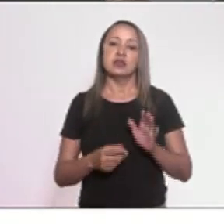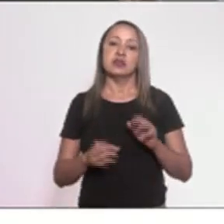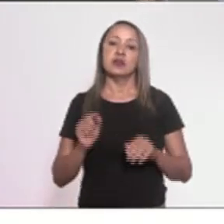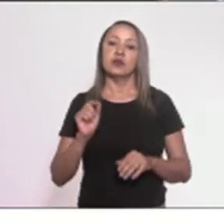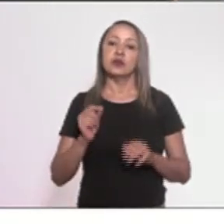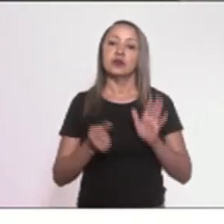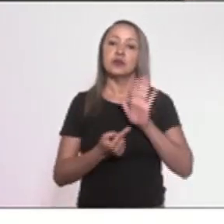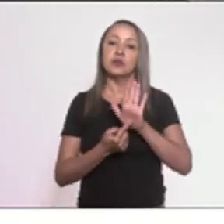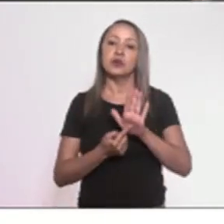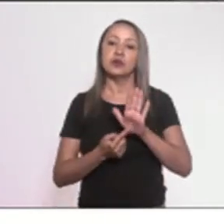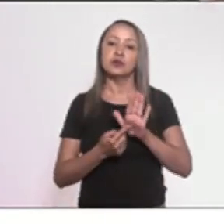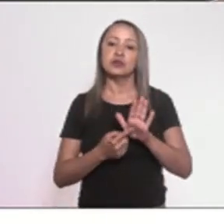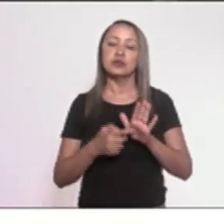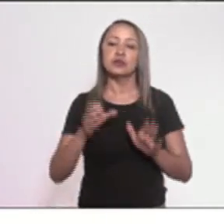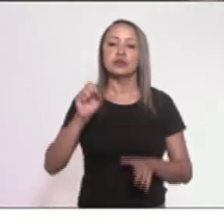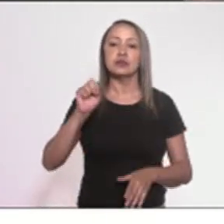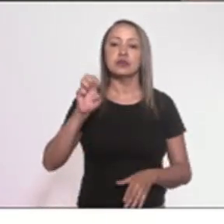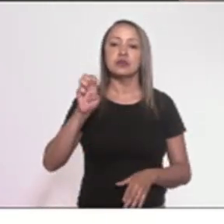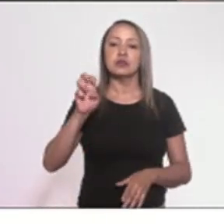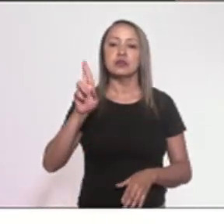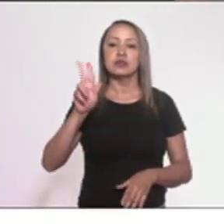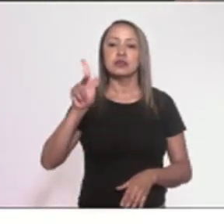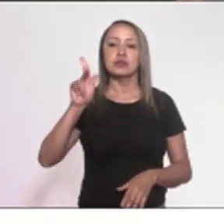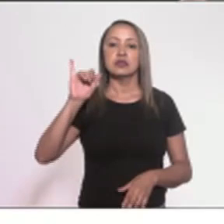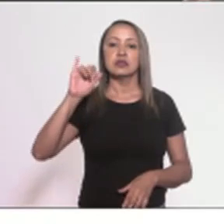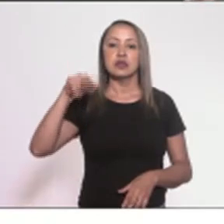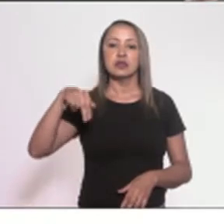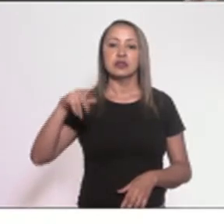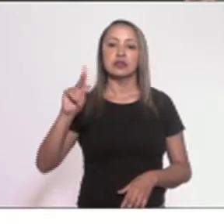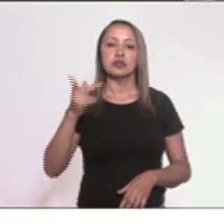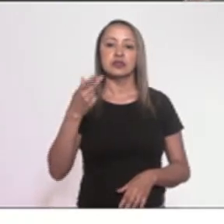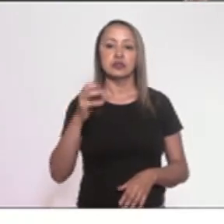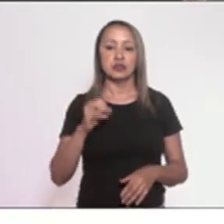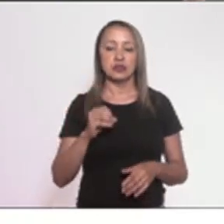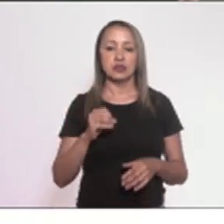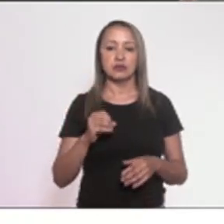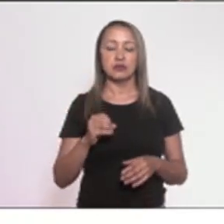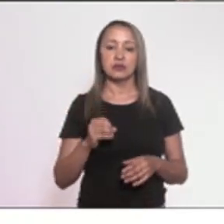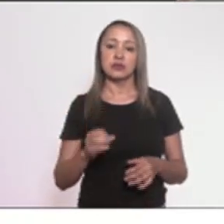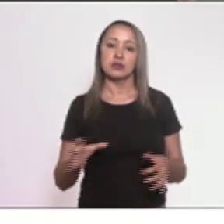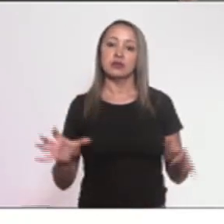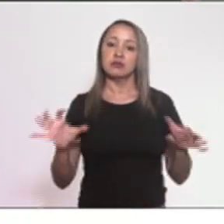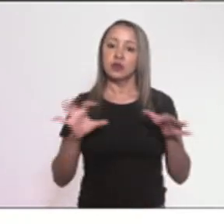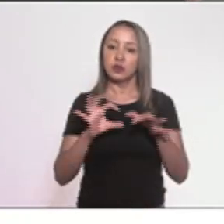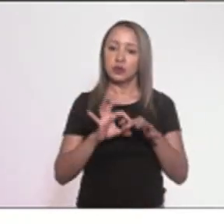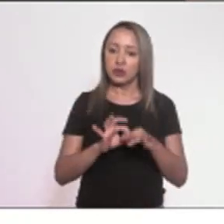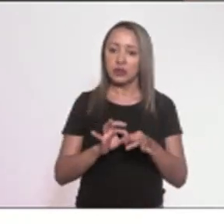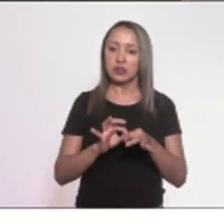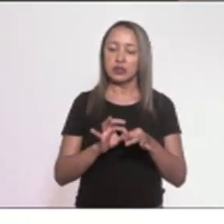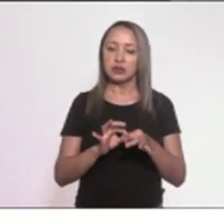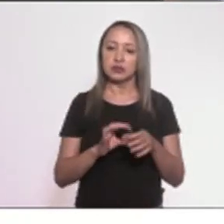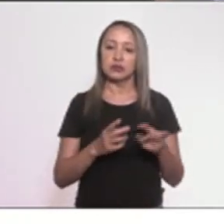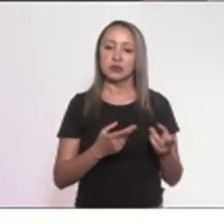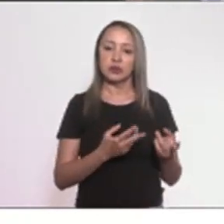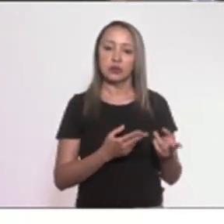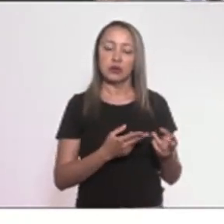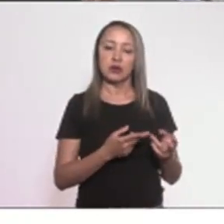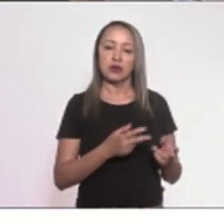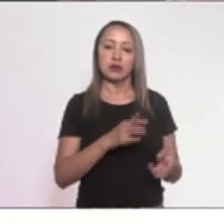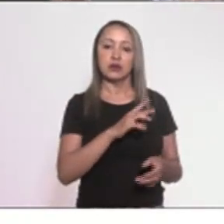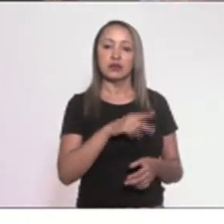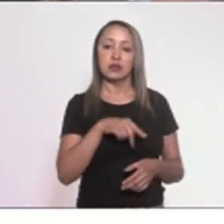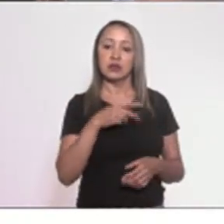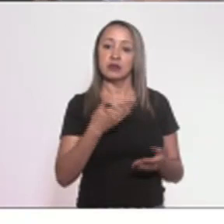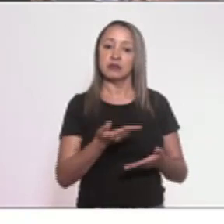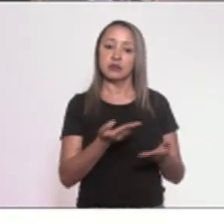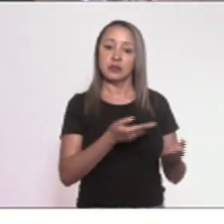novo líder da oposição, está pré-acordado com Vossa Excelência e as sugestões do Ministério Público e da